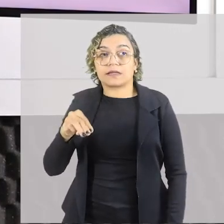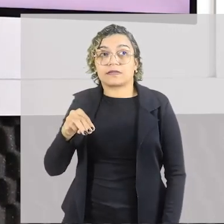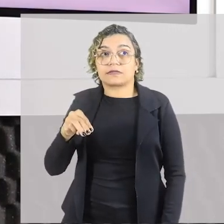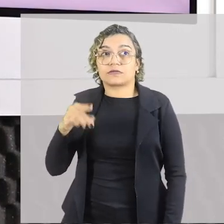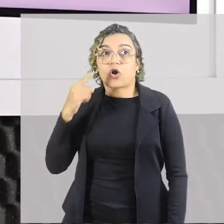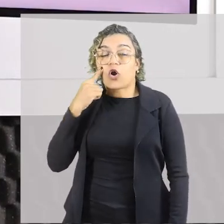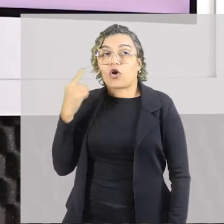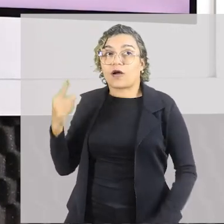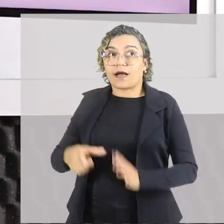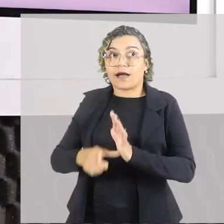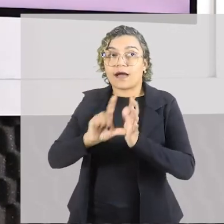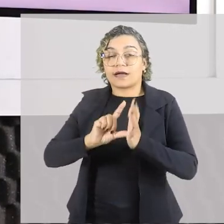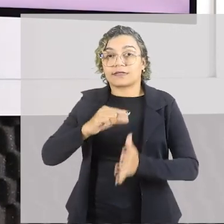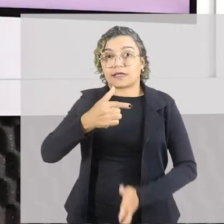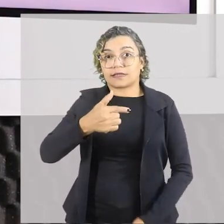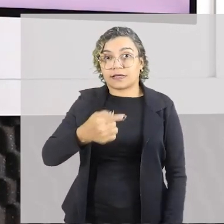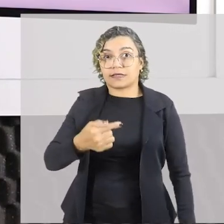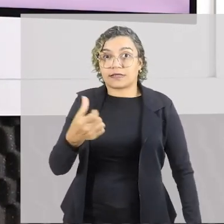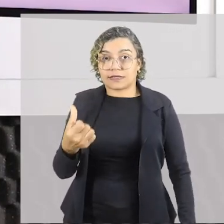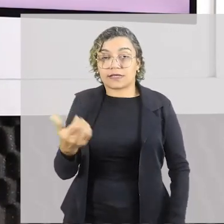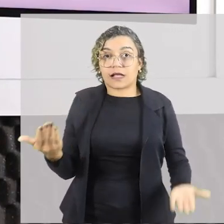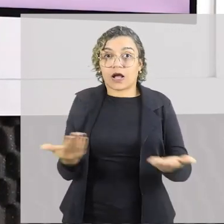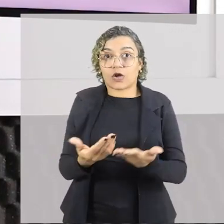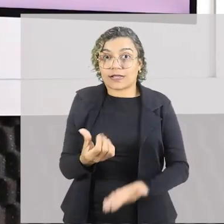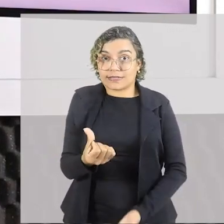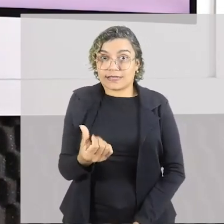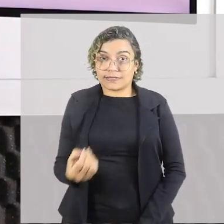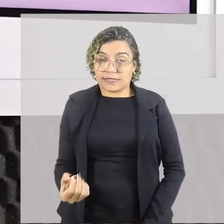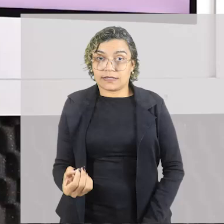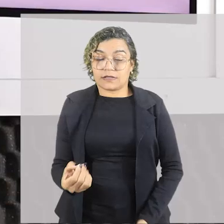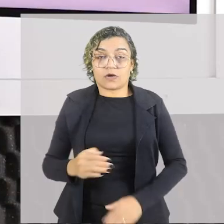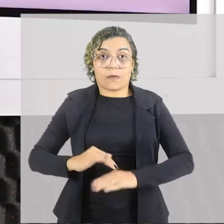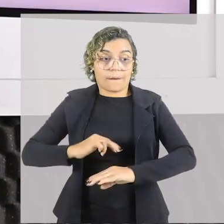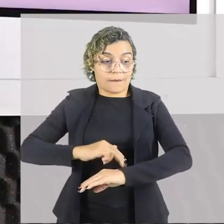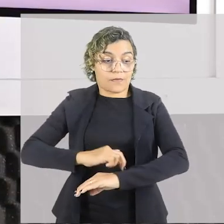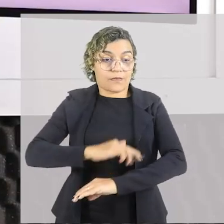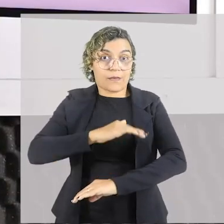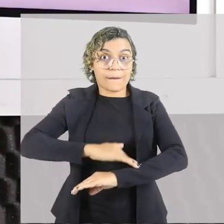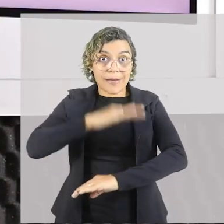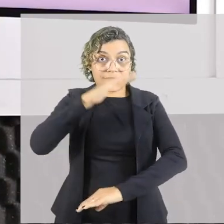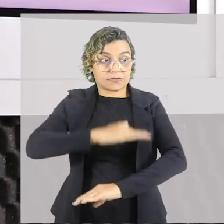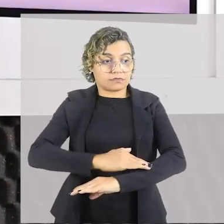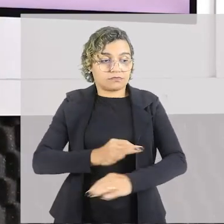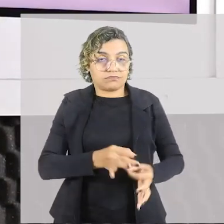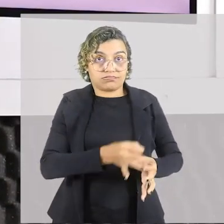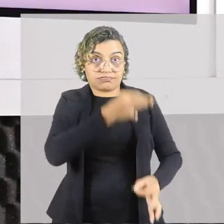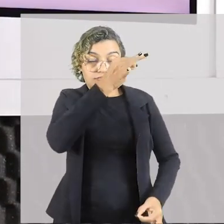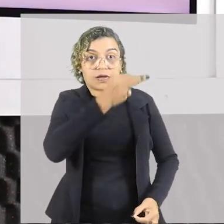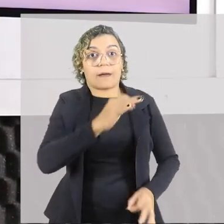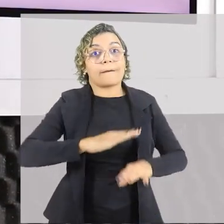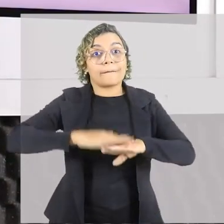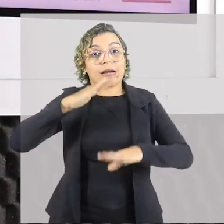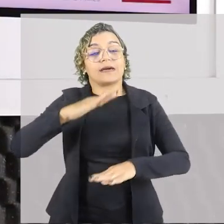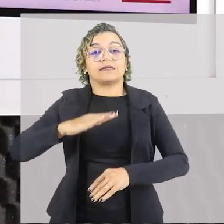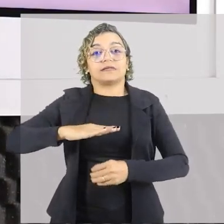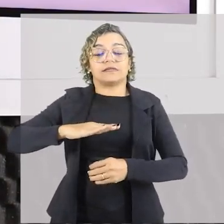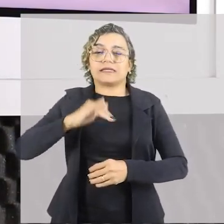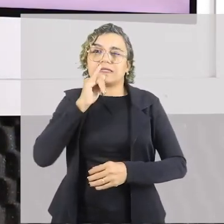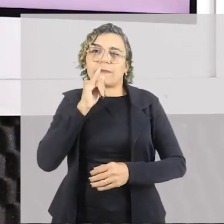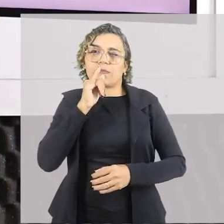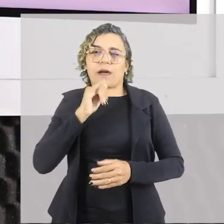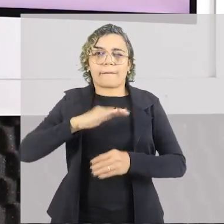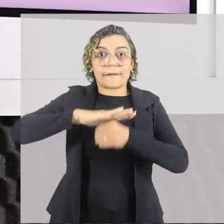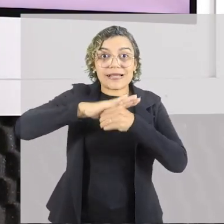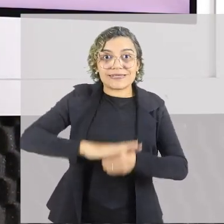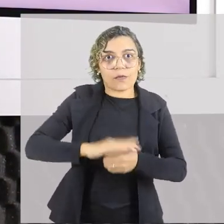era 76 centímetros de mercúrio e foi para 60. Então, quanto mais eu subo uma montanha, menor essa pressão. Dentro da